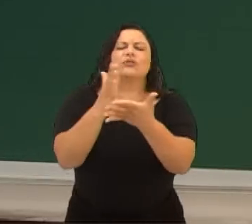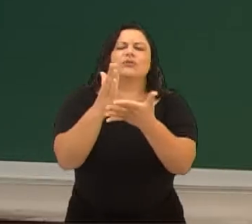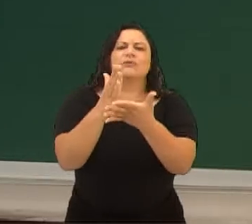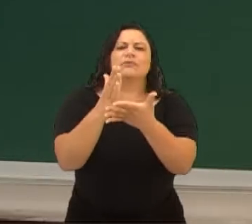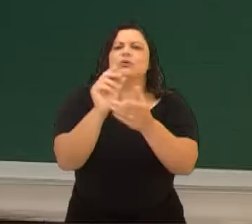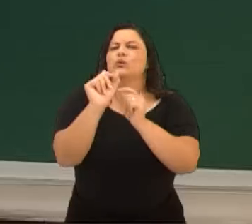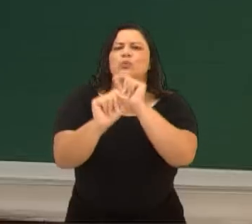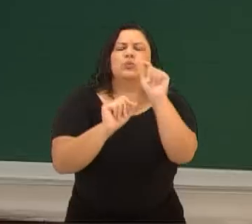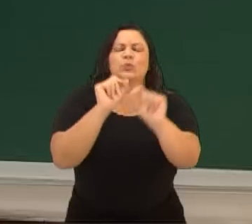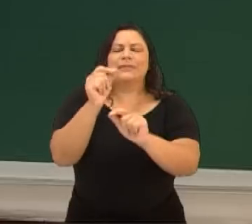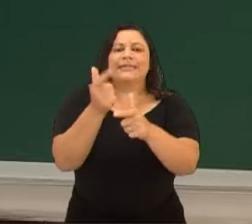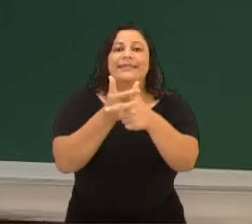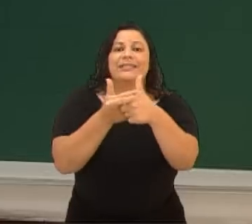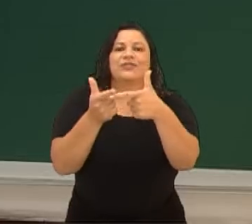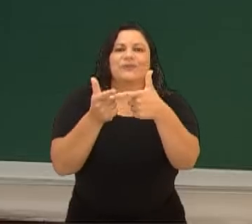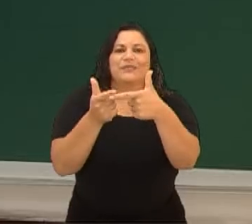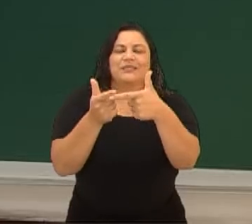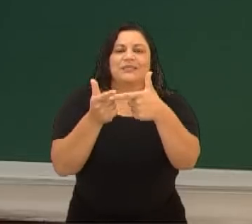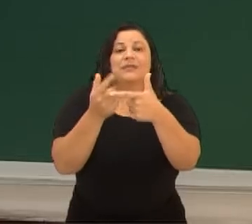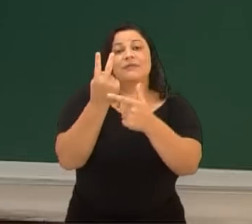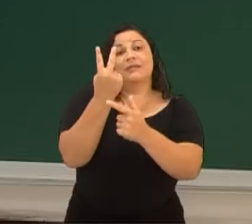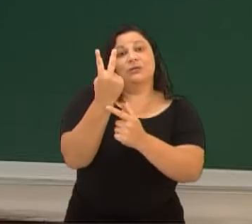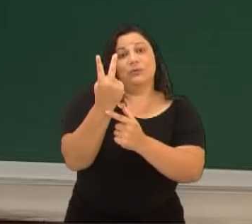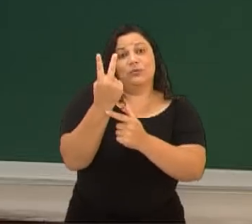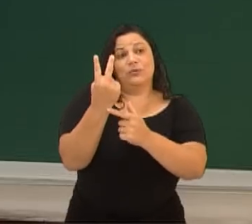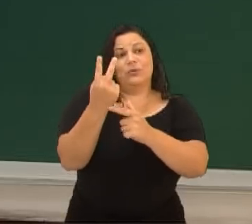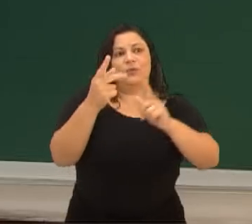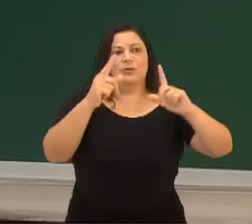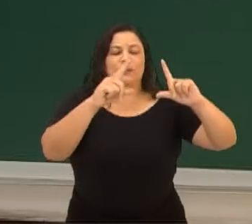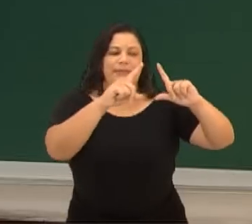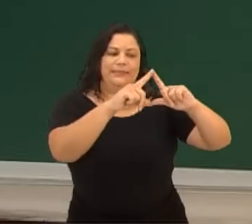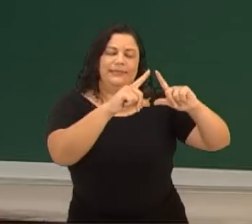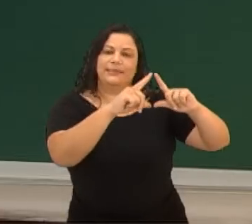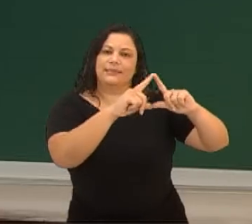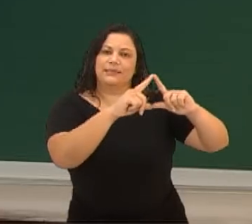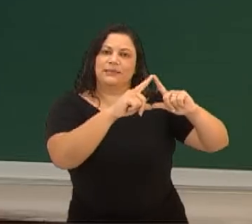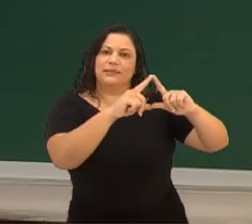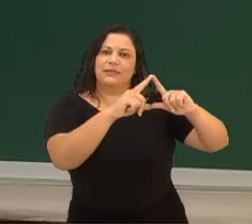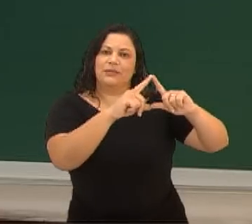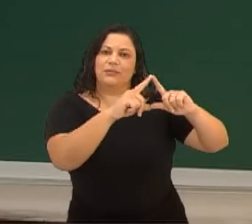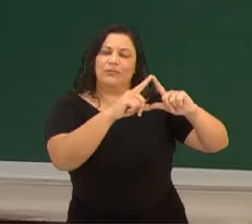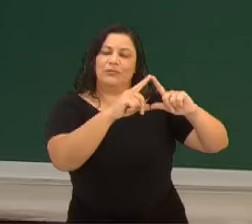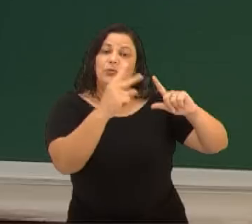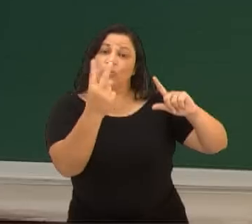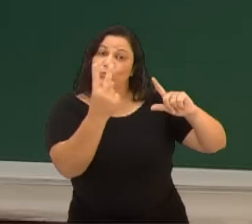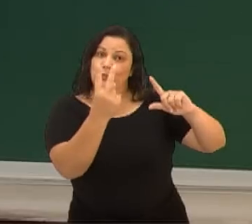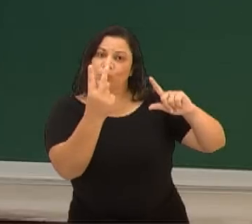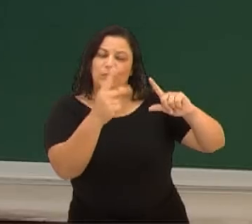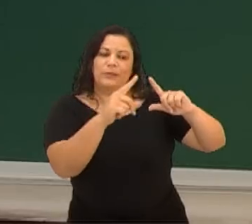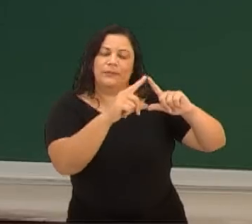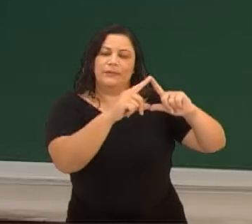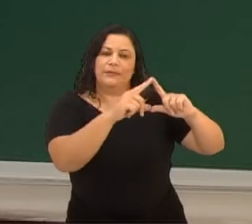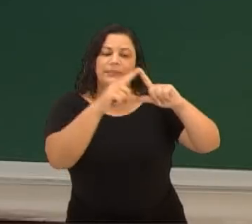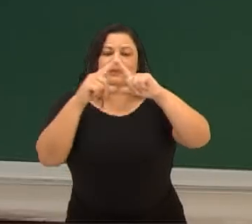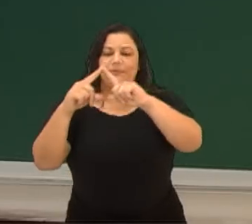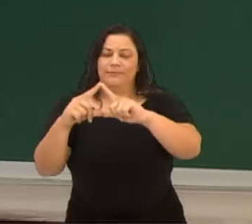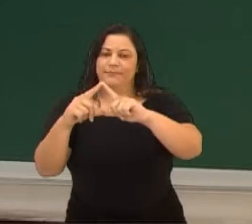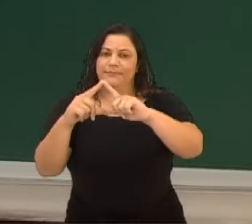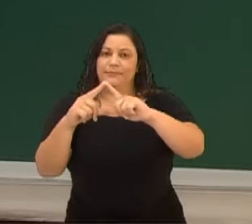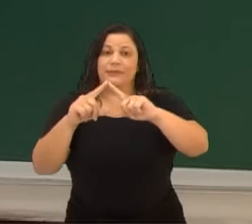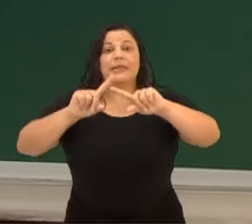vou ter o quê? Dois triângulos, prof. Sim, mas se nós pegarmos este